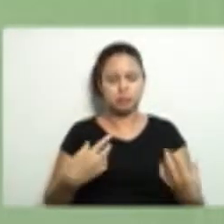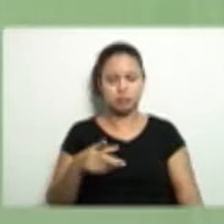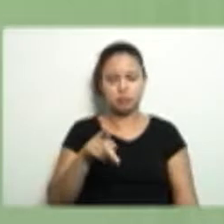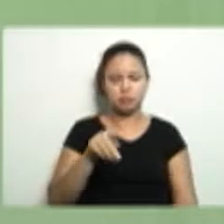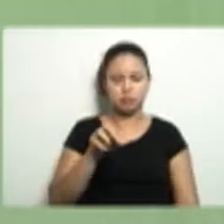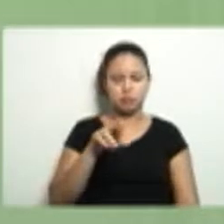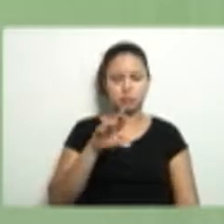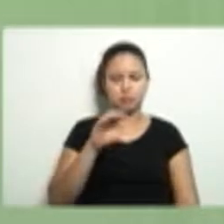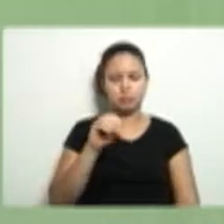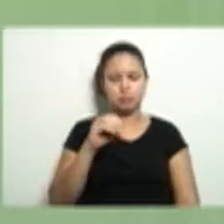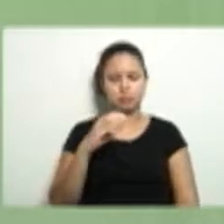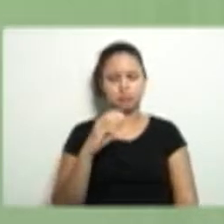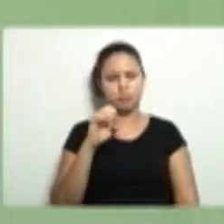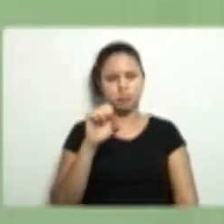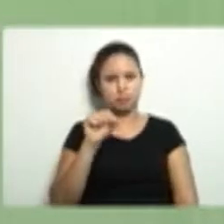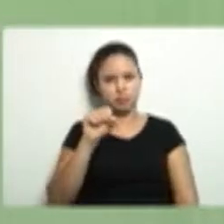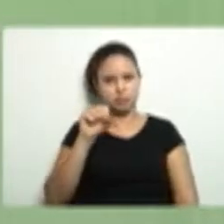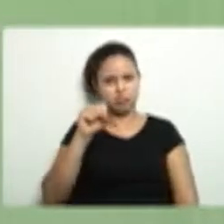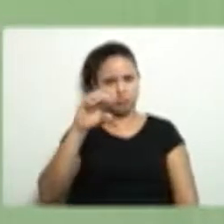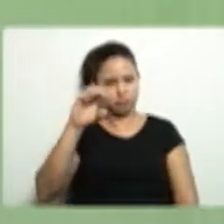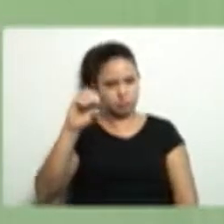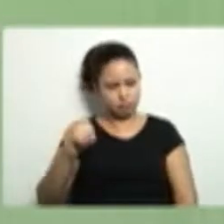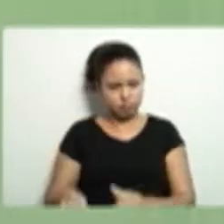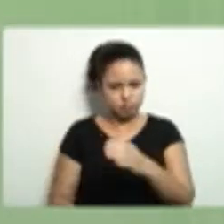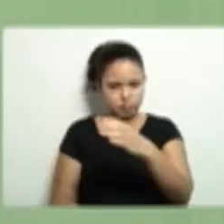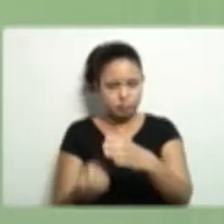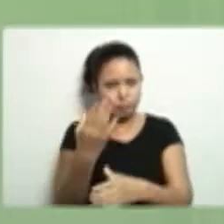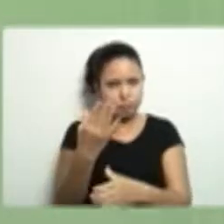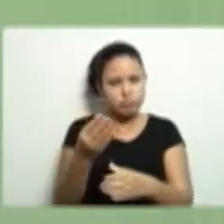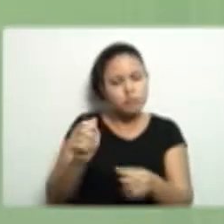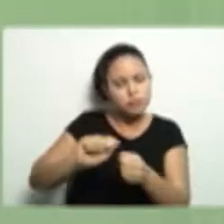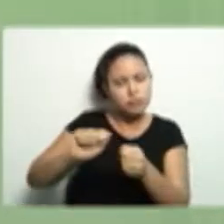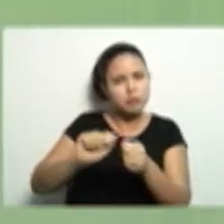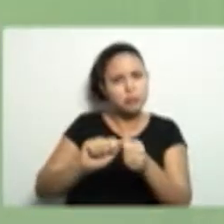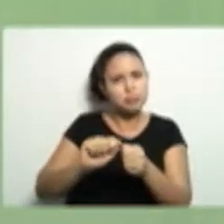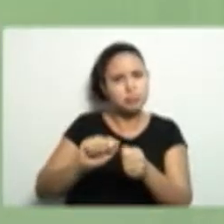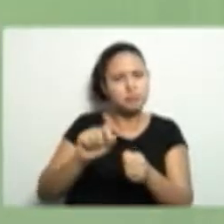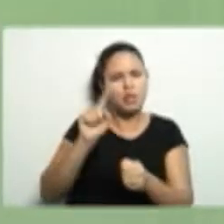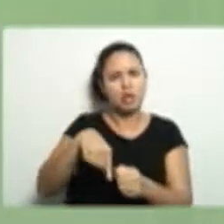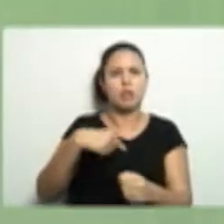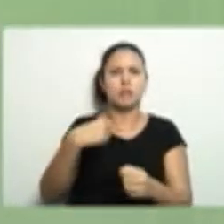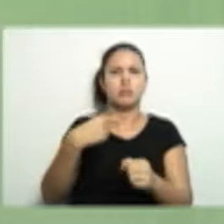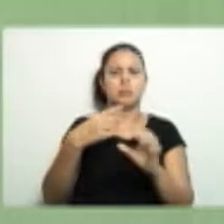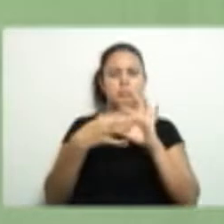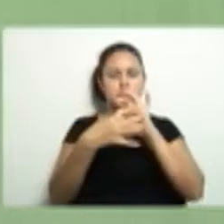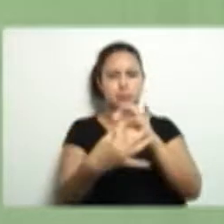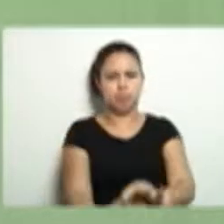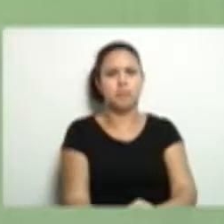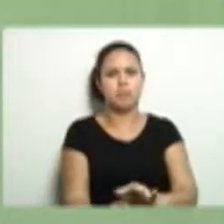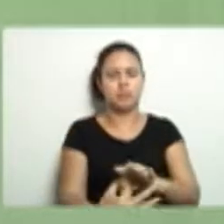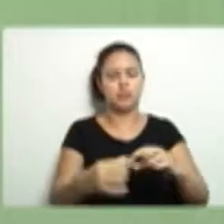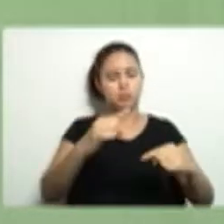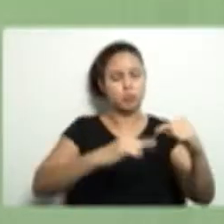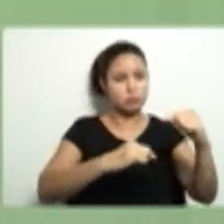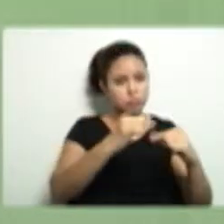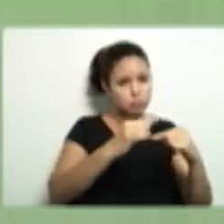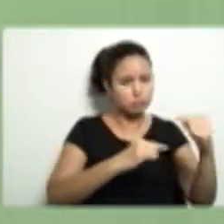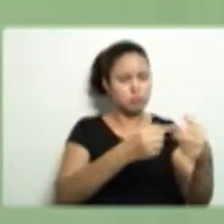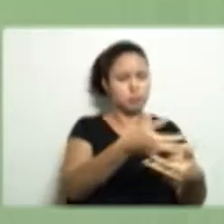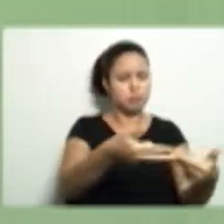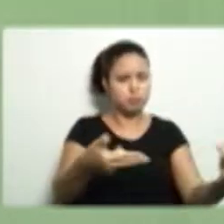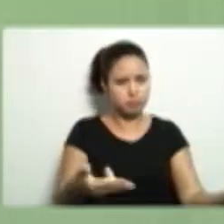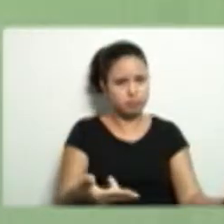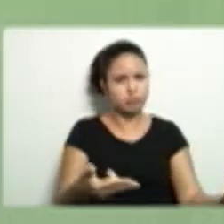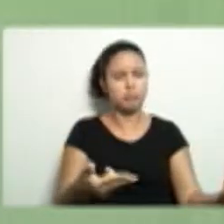muito ligados ao tipo de produto que se busca produzir ao final do processo. Então, para cada produto, nós vamos ter